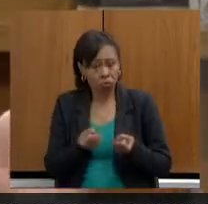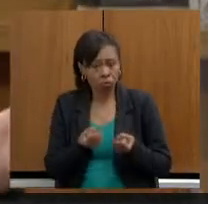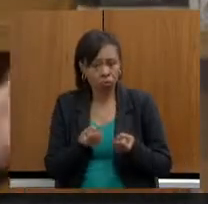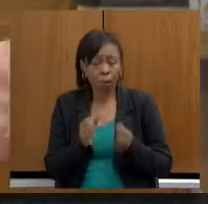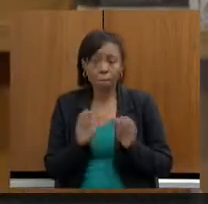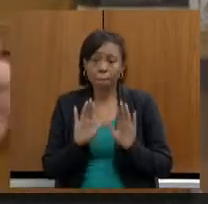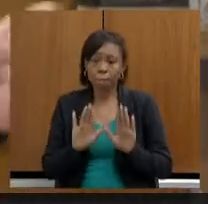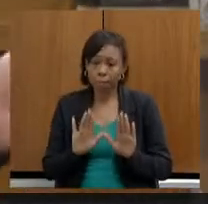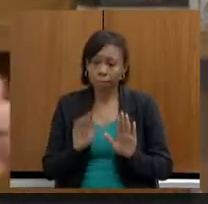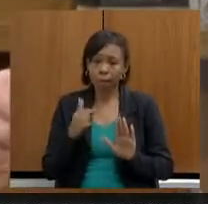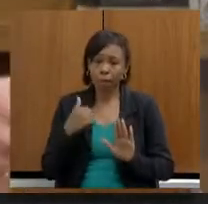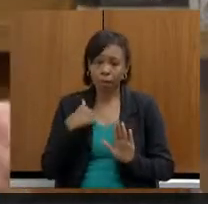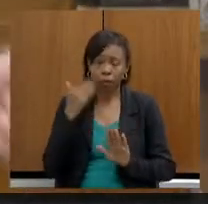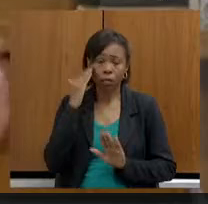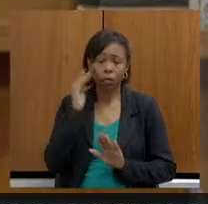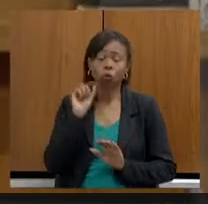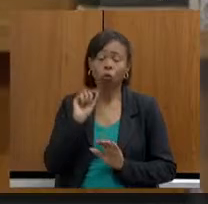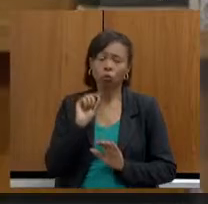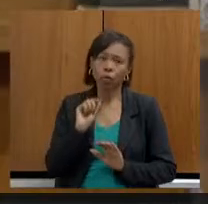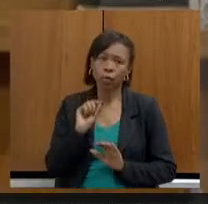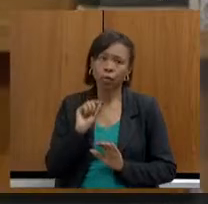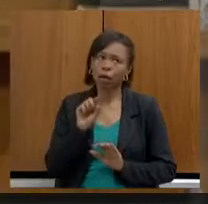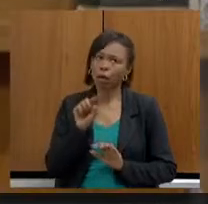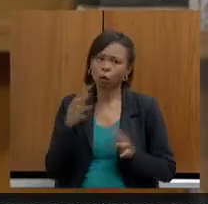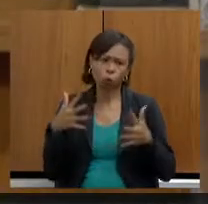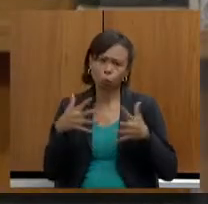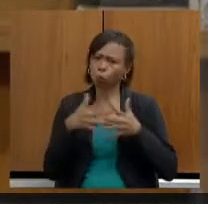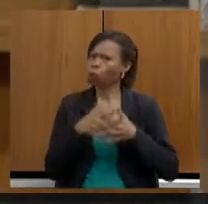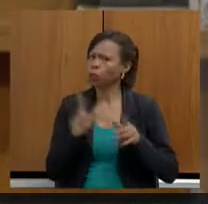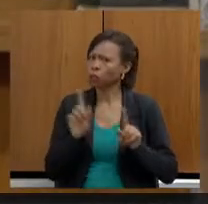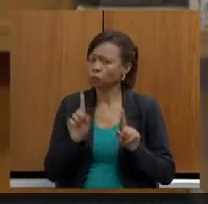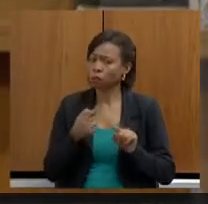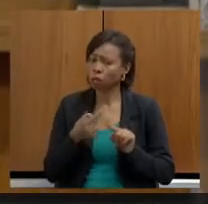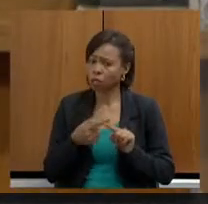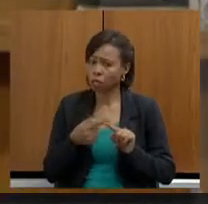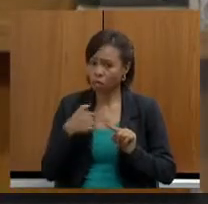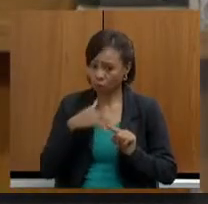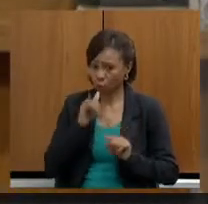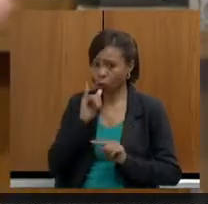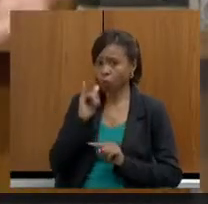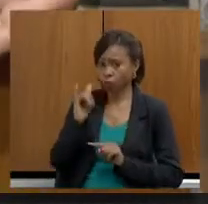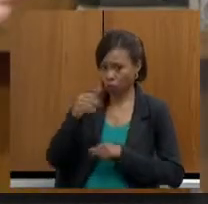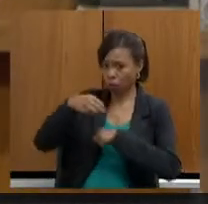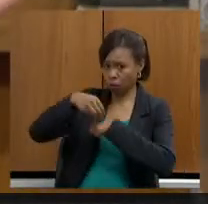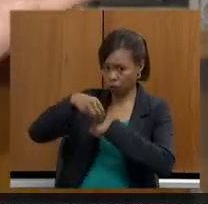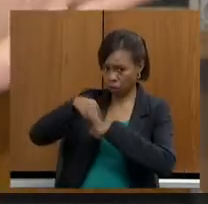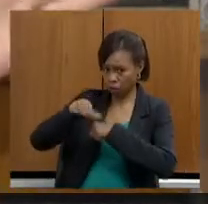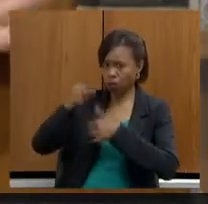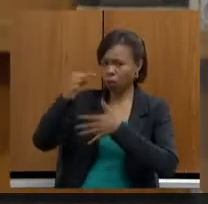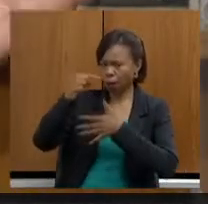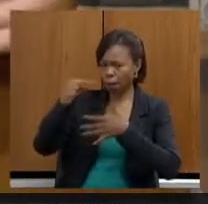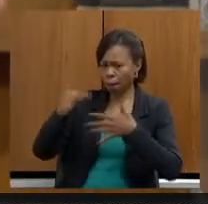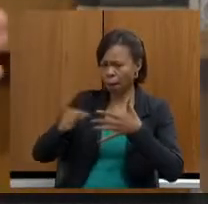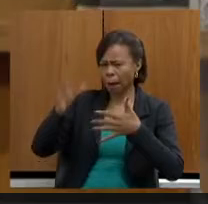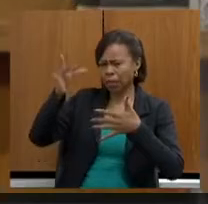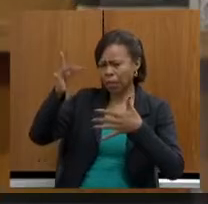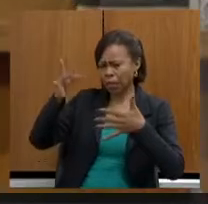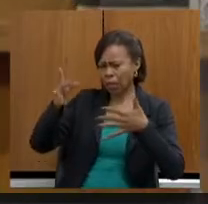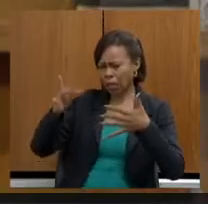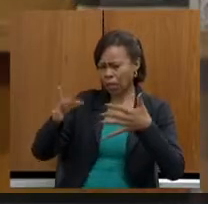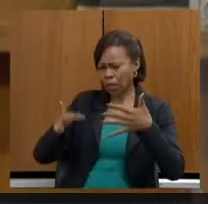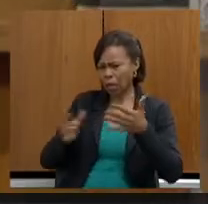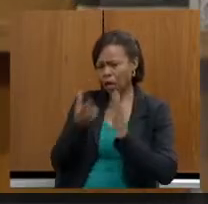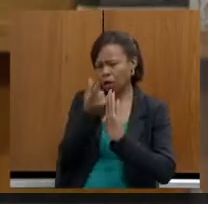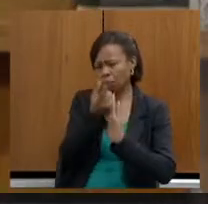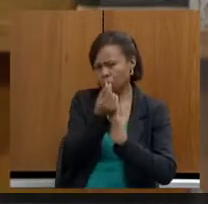Deputado e o que eu digo não cai em contradição com que eu vou dizer agora que o seguinte o que eu posso lhe dizer eu lhe Passo cada um detalhe amanhã da execução